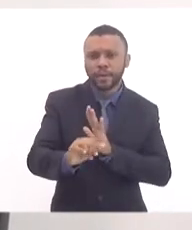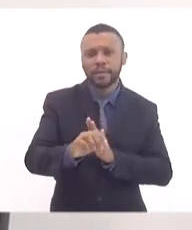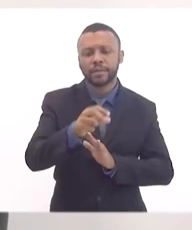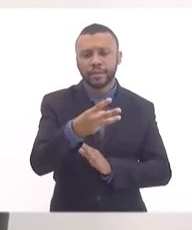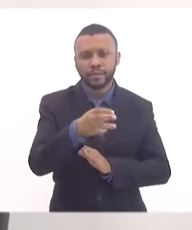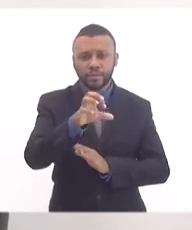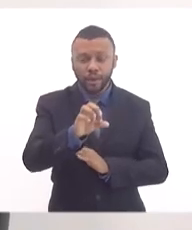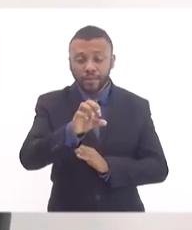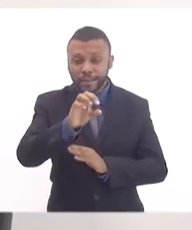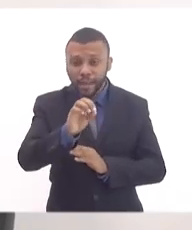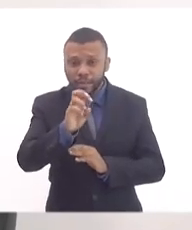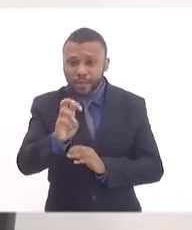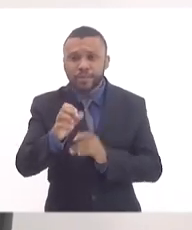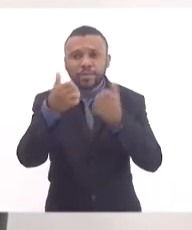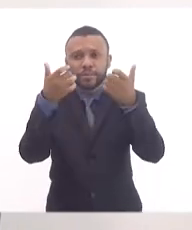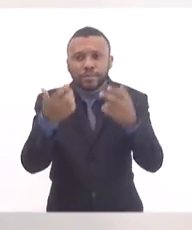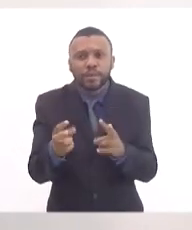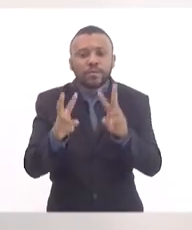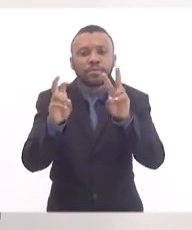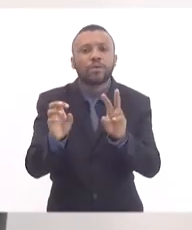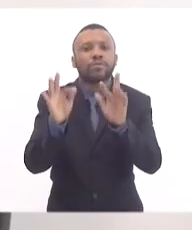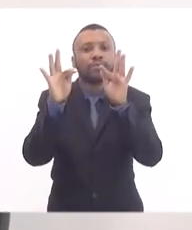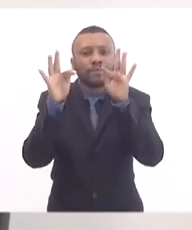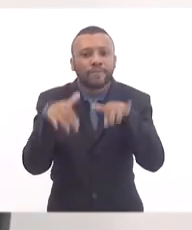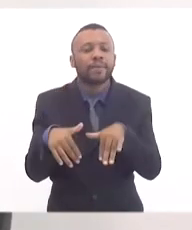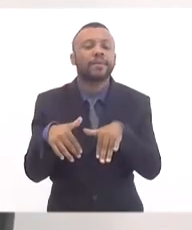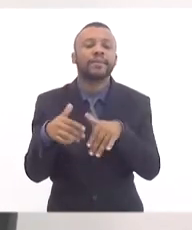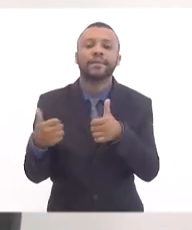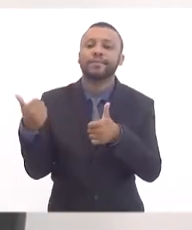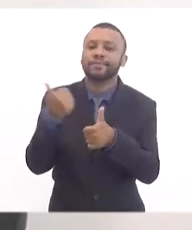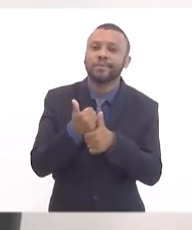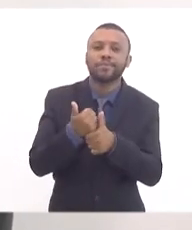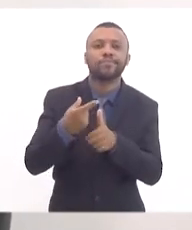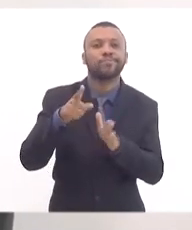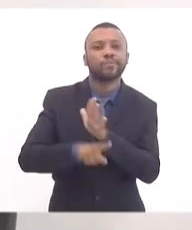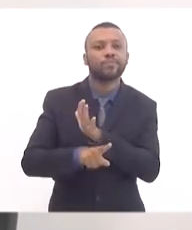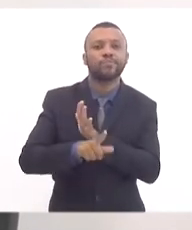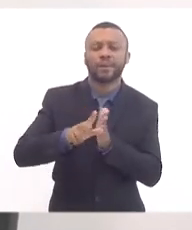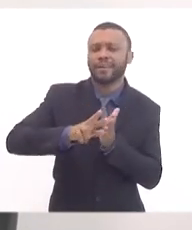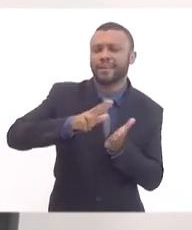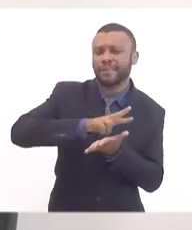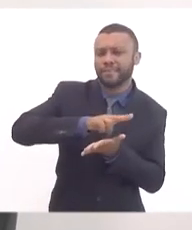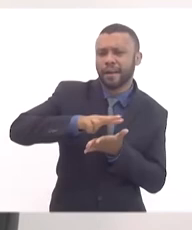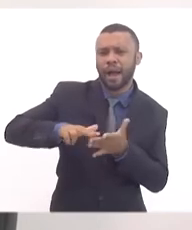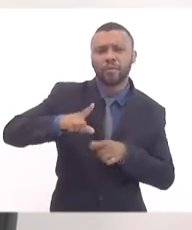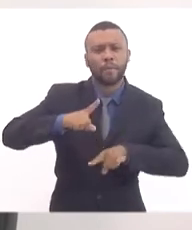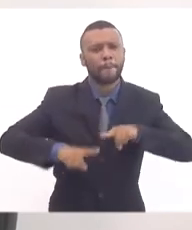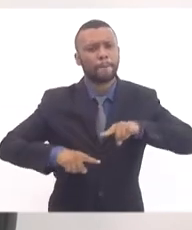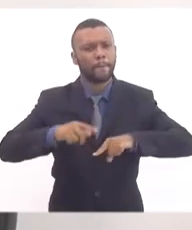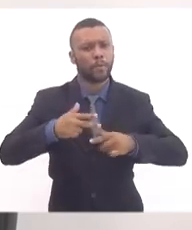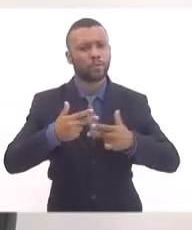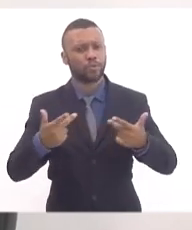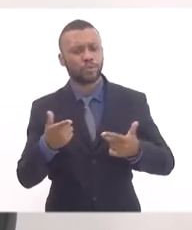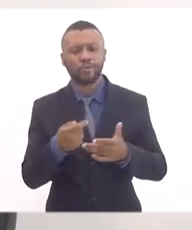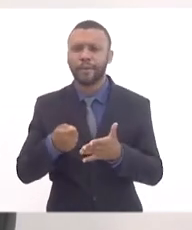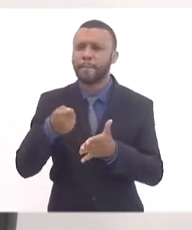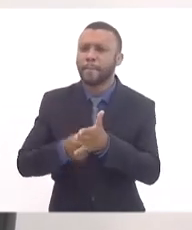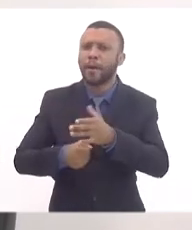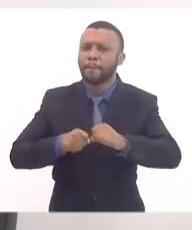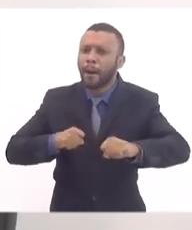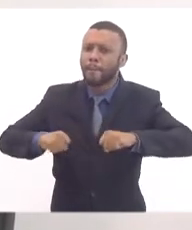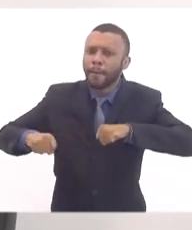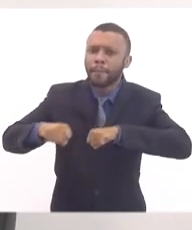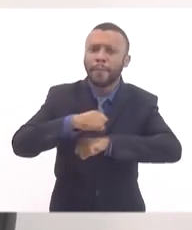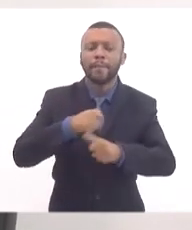trata justamente do fim da substituição tributária para diversos produtos e eu venho combatendo a substituição tributária